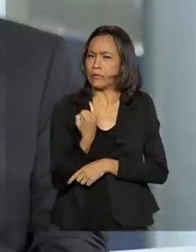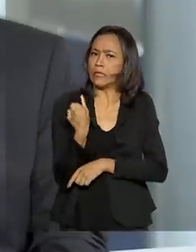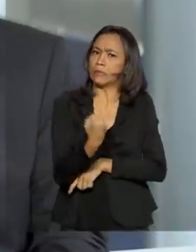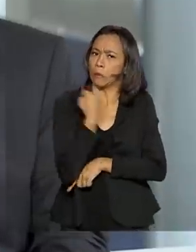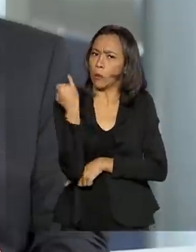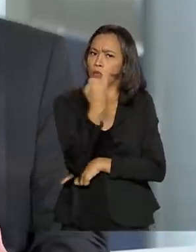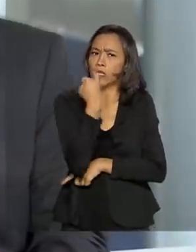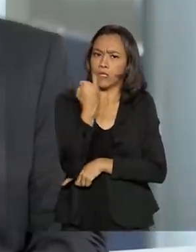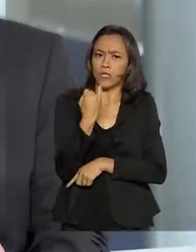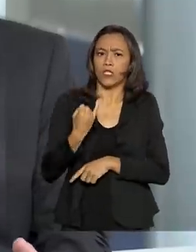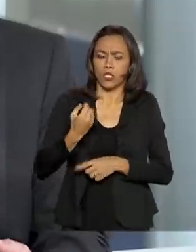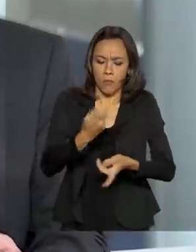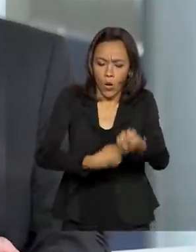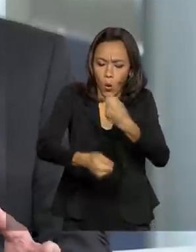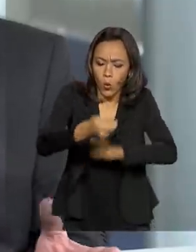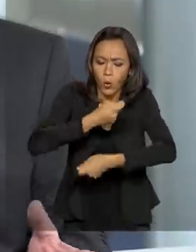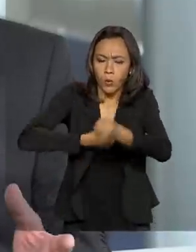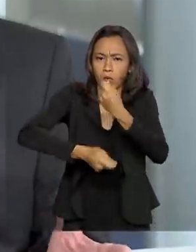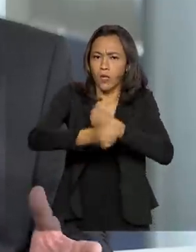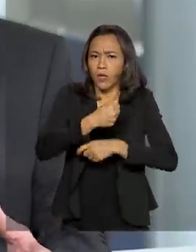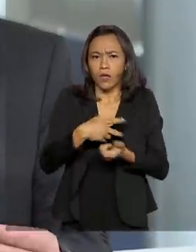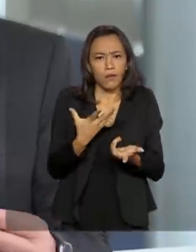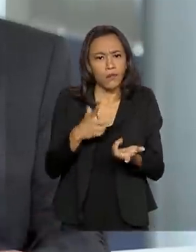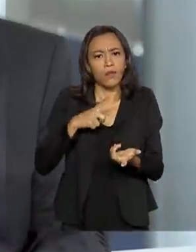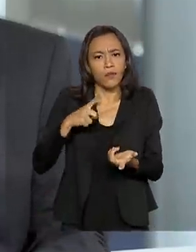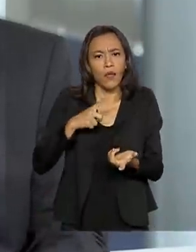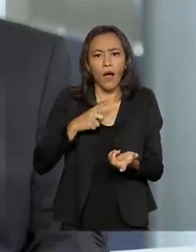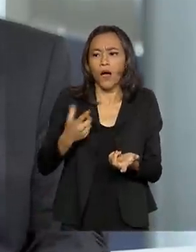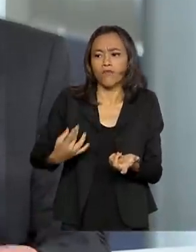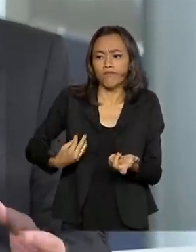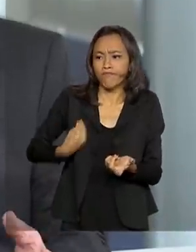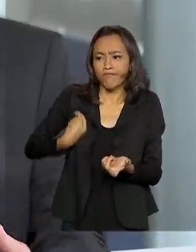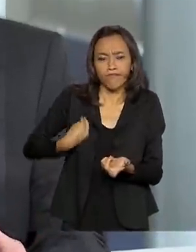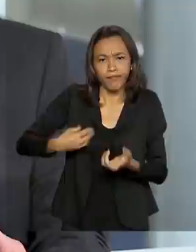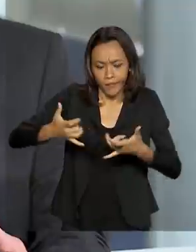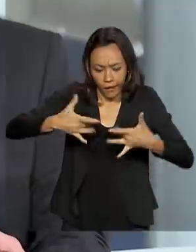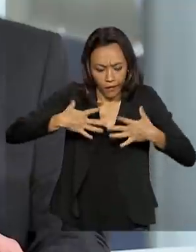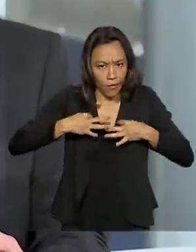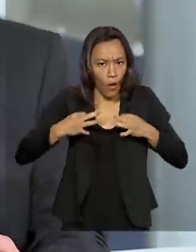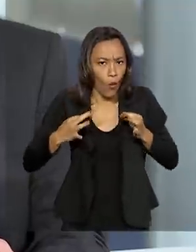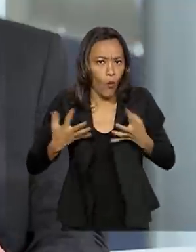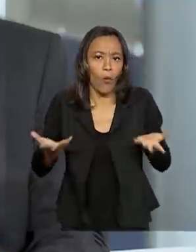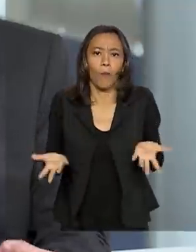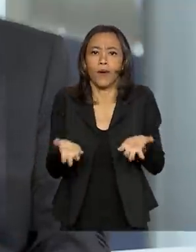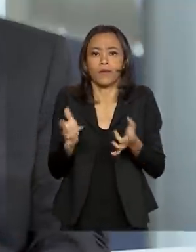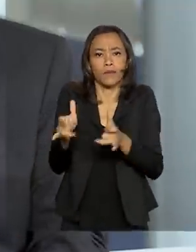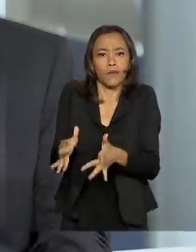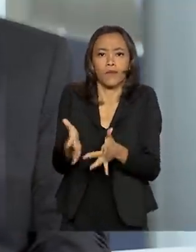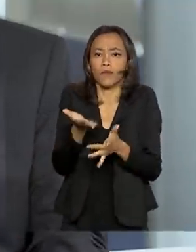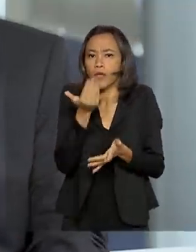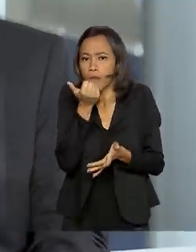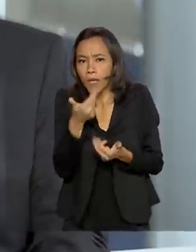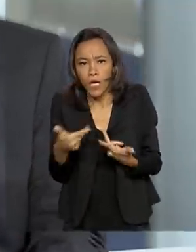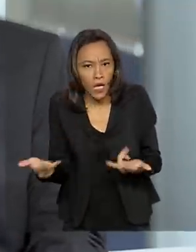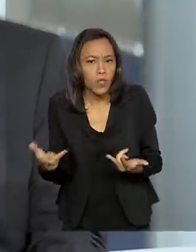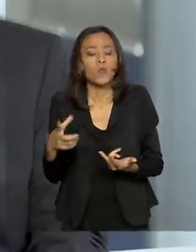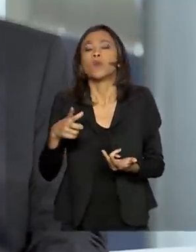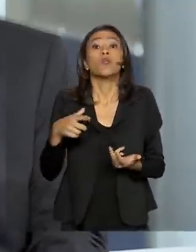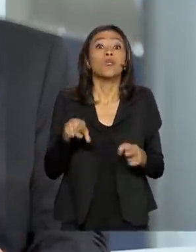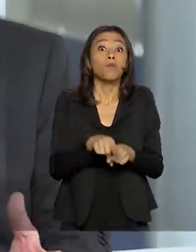cadeia econômica, o mineral está presente em tudo, nas nossas roupas, nos nossos alimentos, é importante também